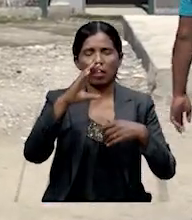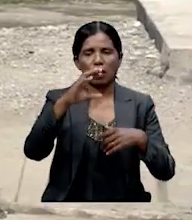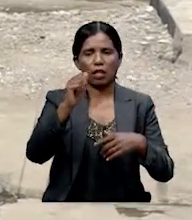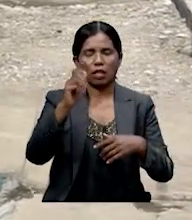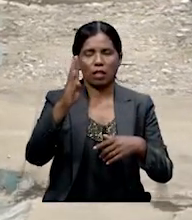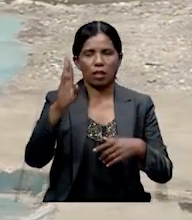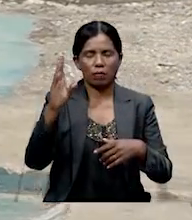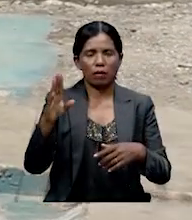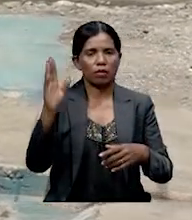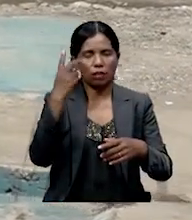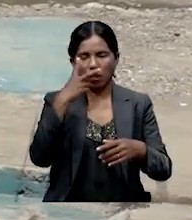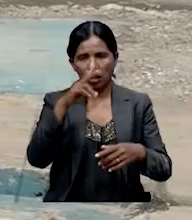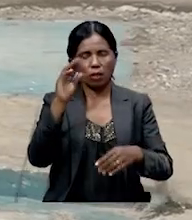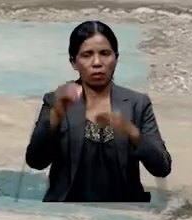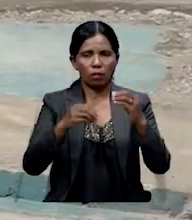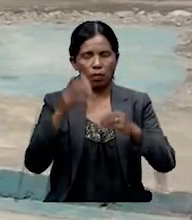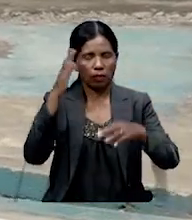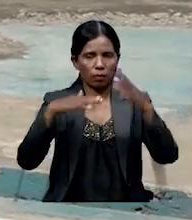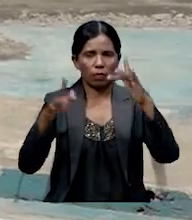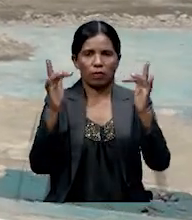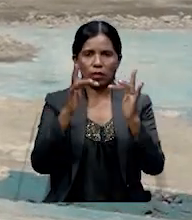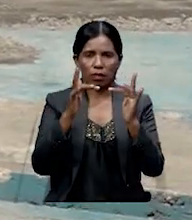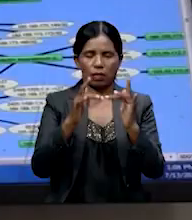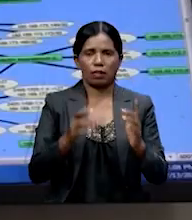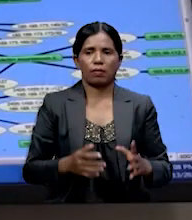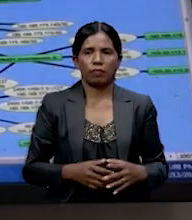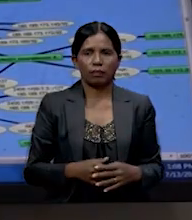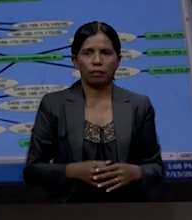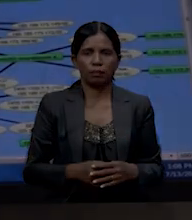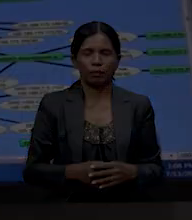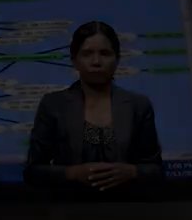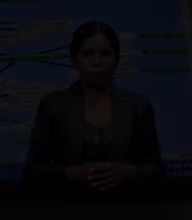resolve o problema internet. Felicitas Borges, Zaime dos Santos, Yemen.